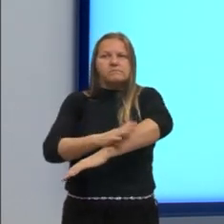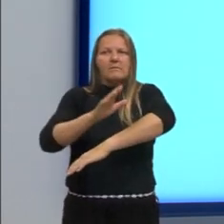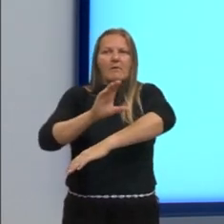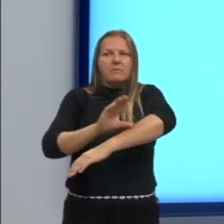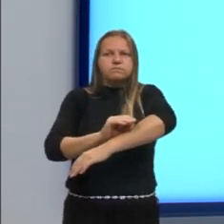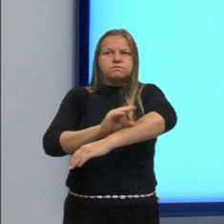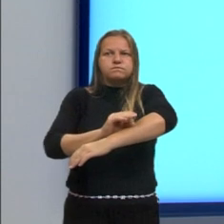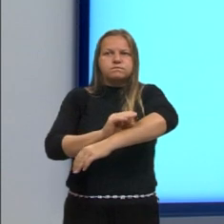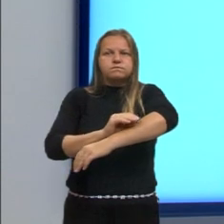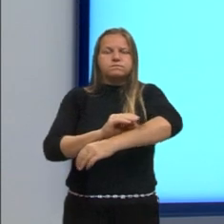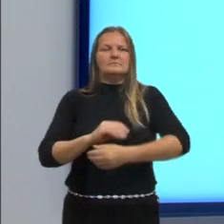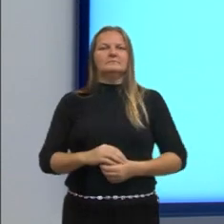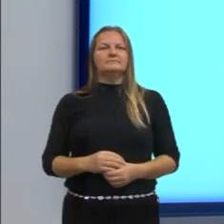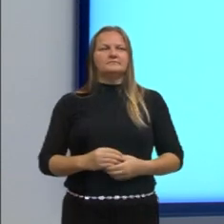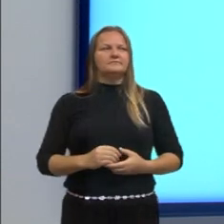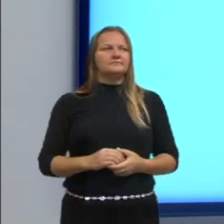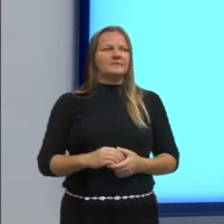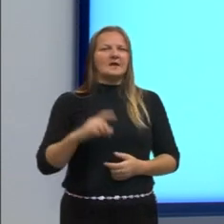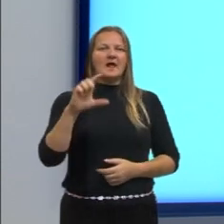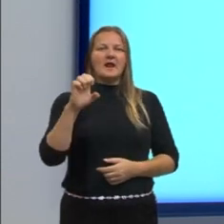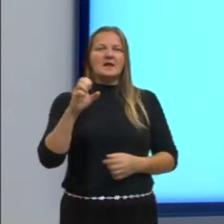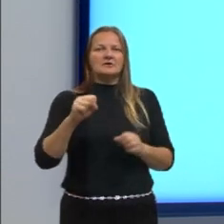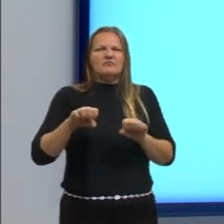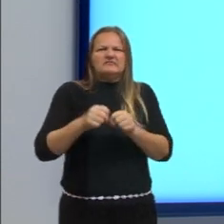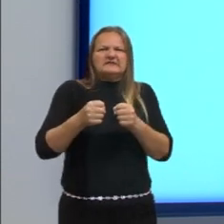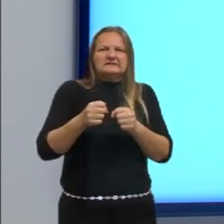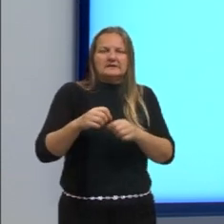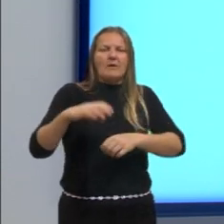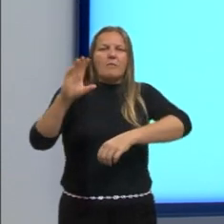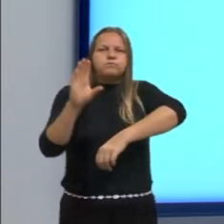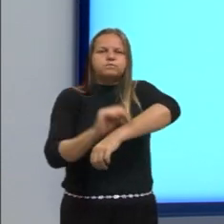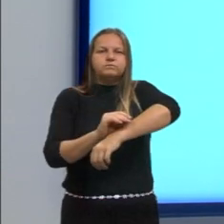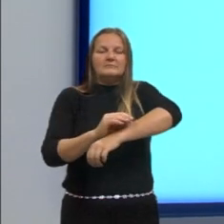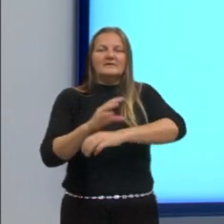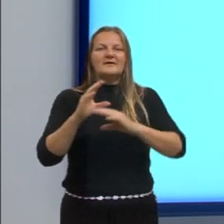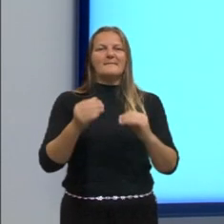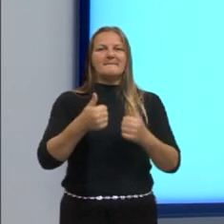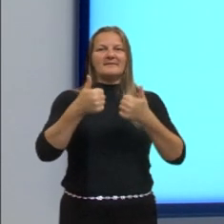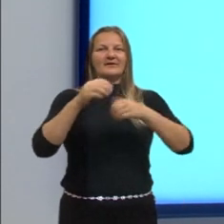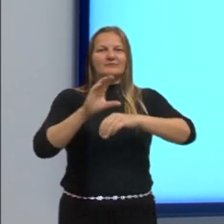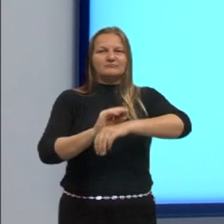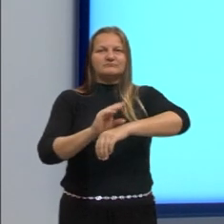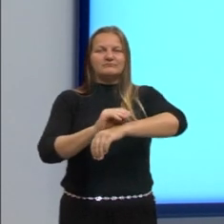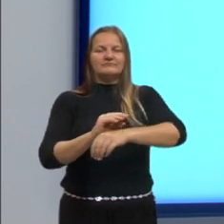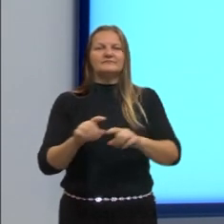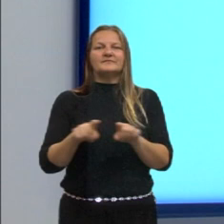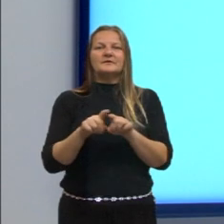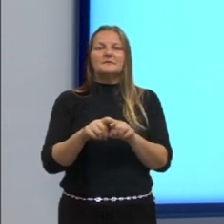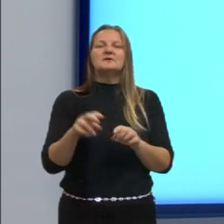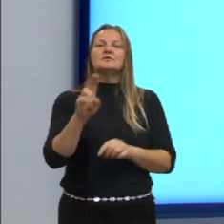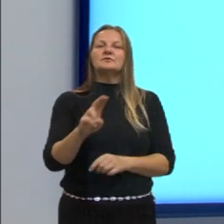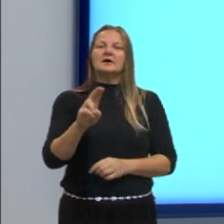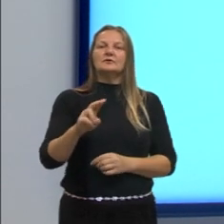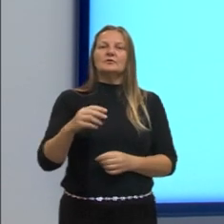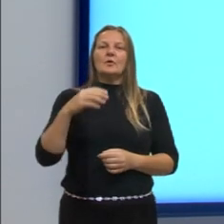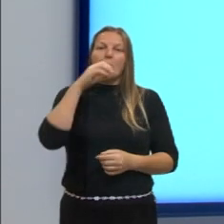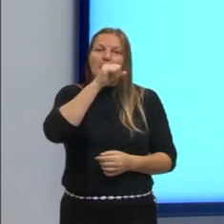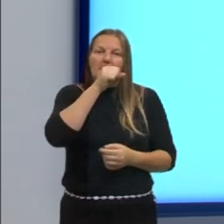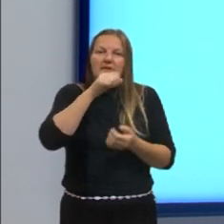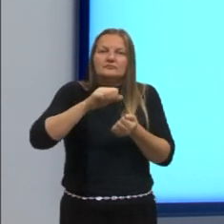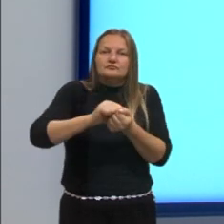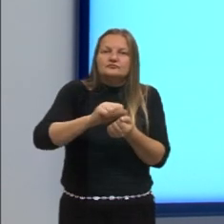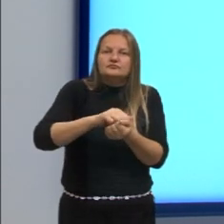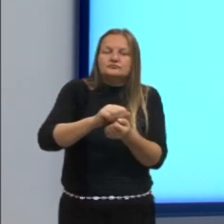e eles podem pode ser utilizado para macias em produtos de panificação e também quando nós consumimos lipídios